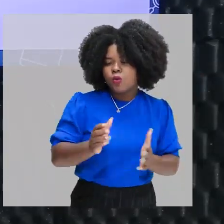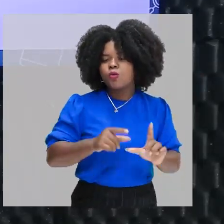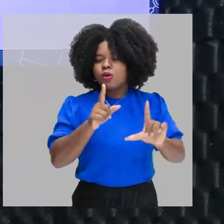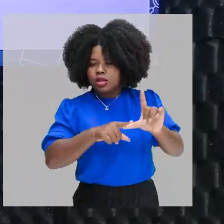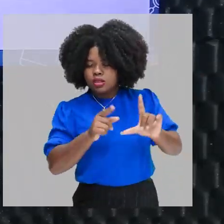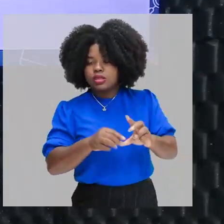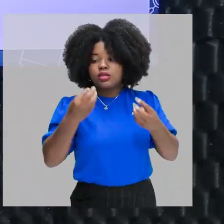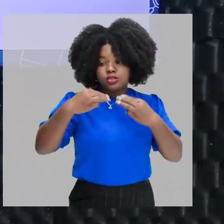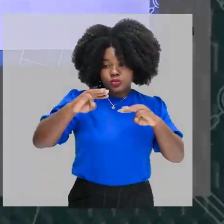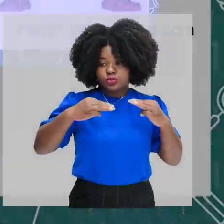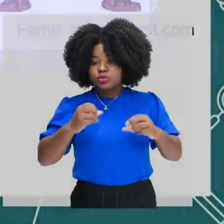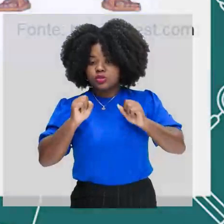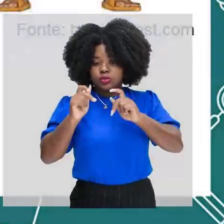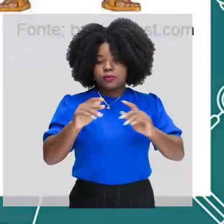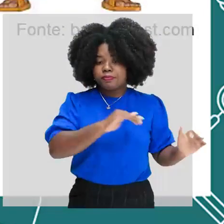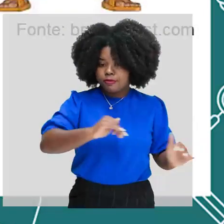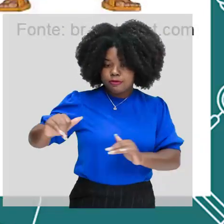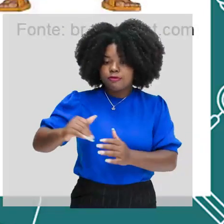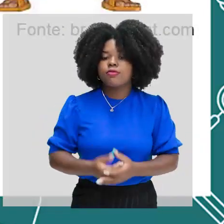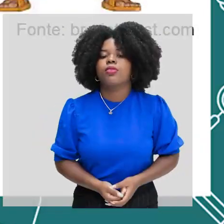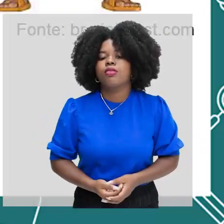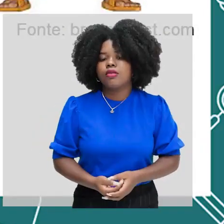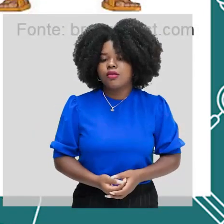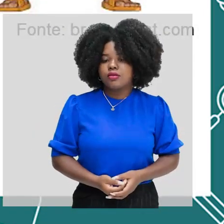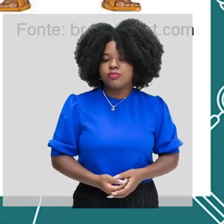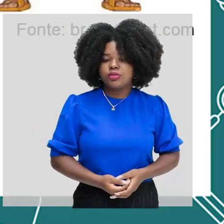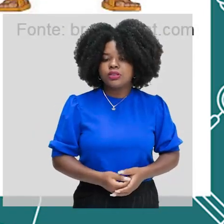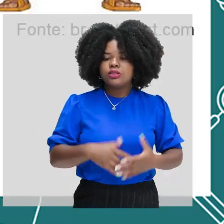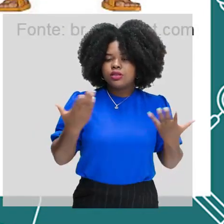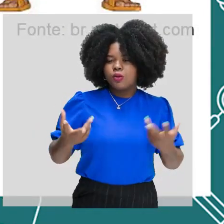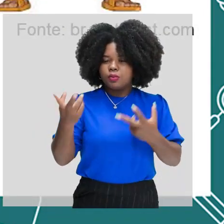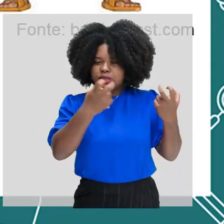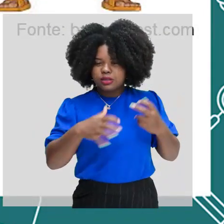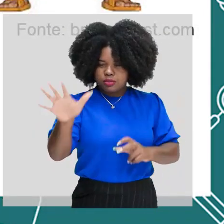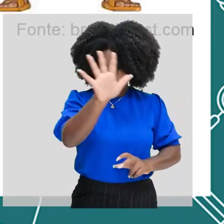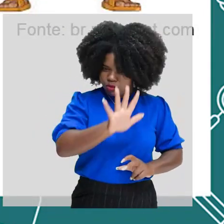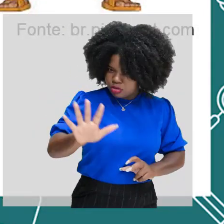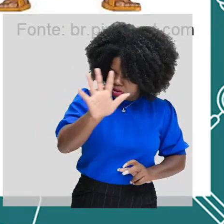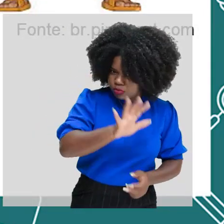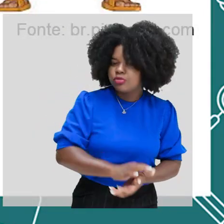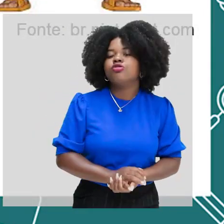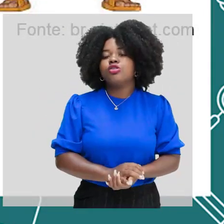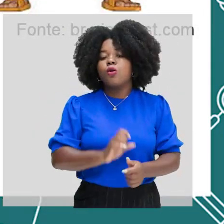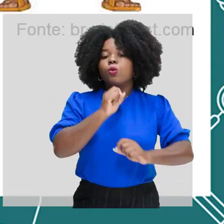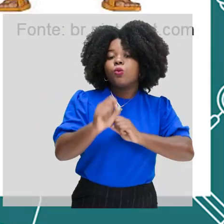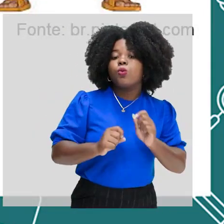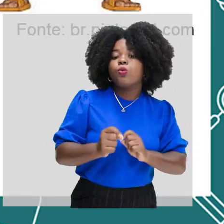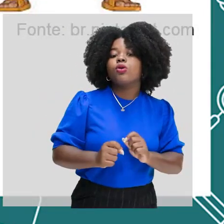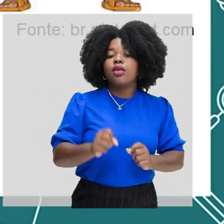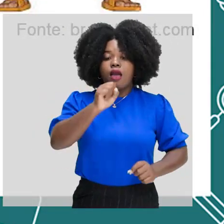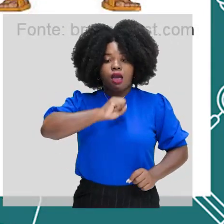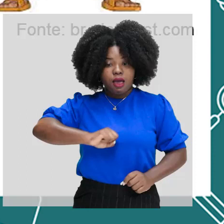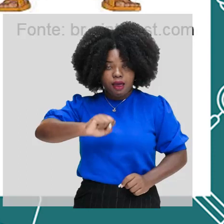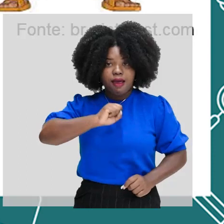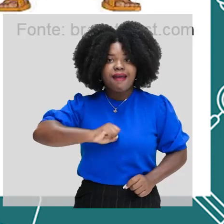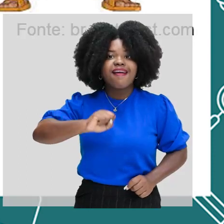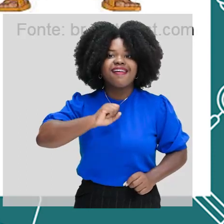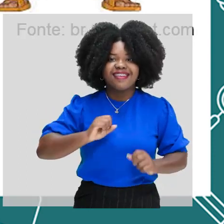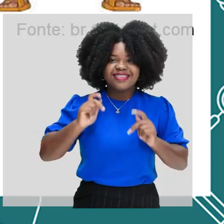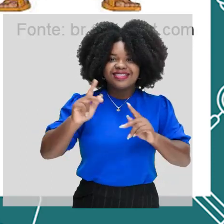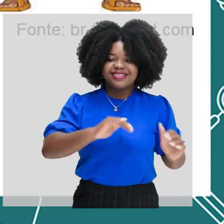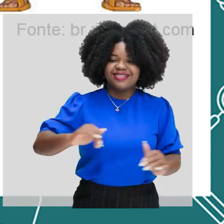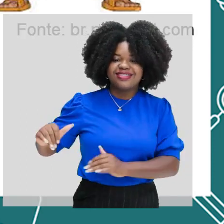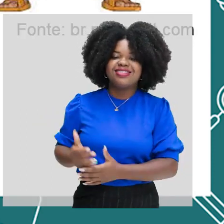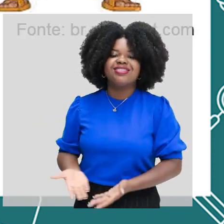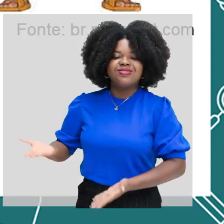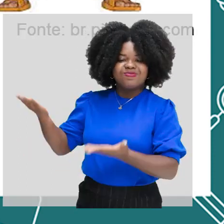vem comigo, vamos lá. Fazendo o nosso overview, fazendo a nossa visão geral do que é o reggae. Tá? Vamos acompanhar.